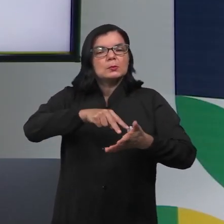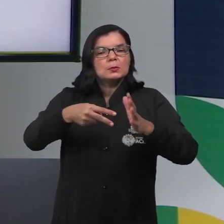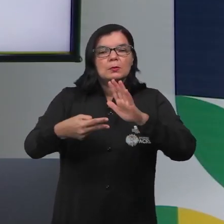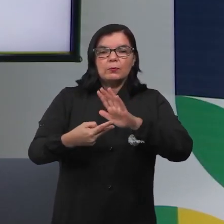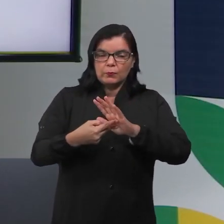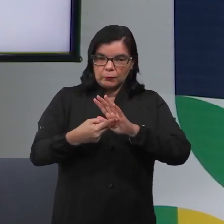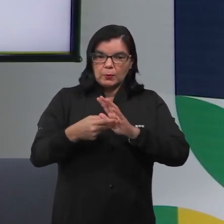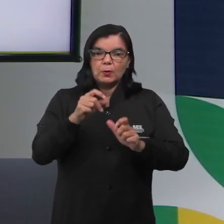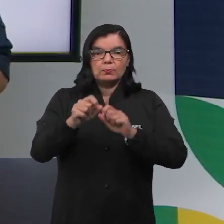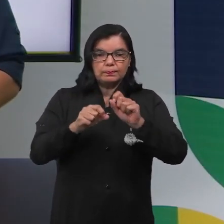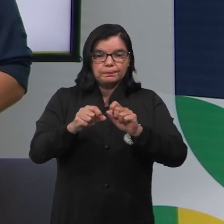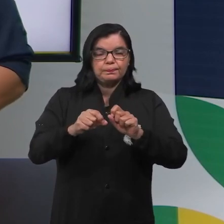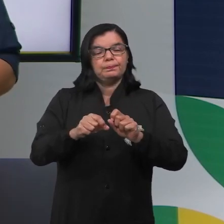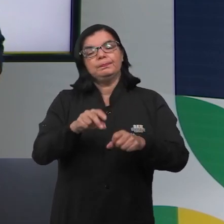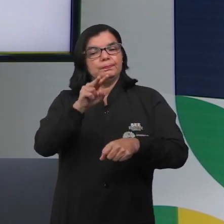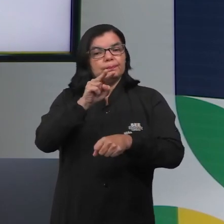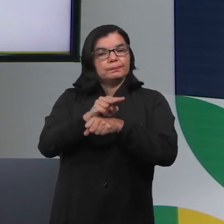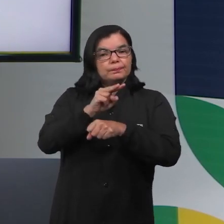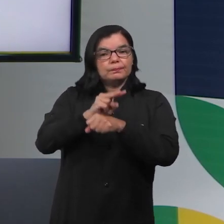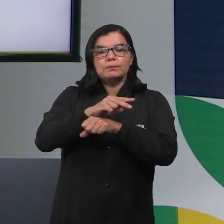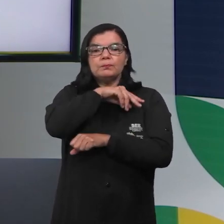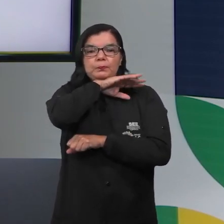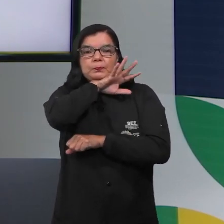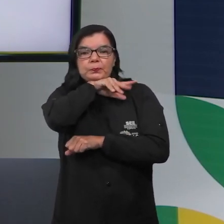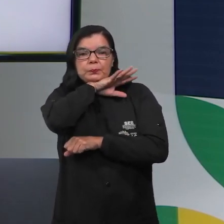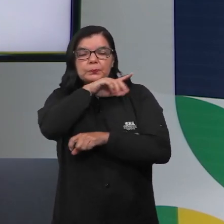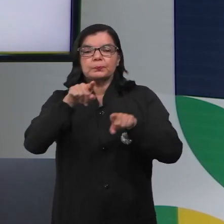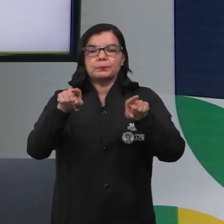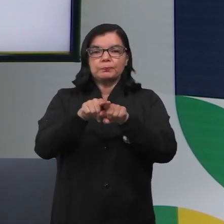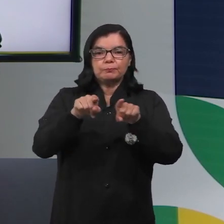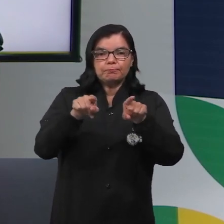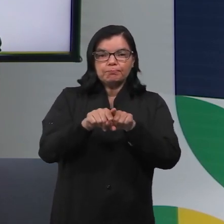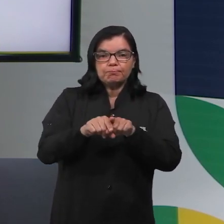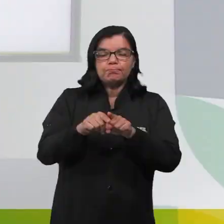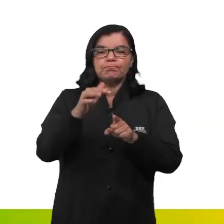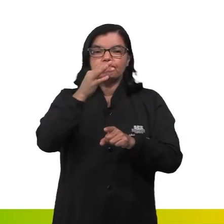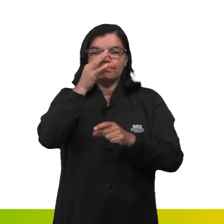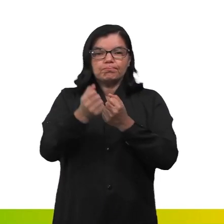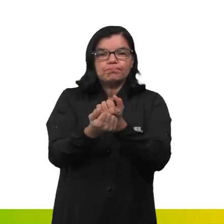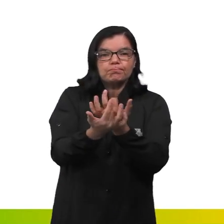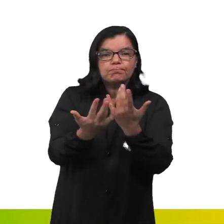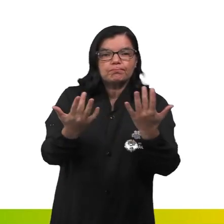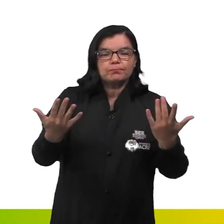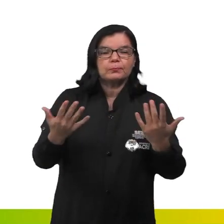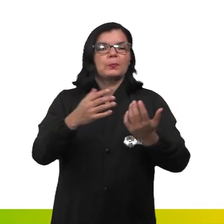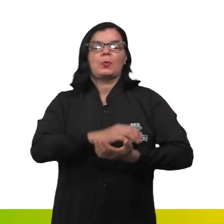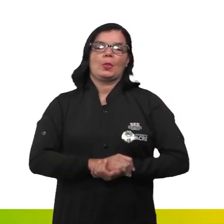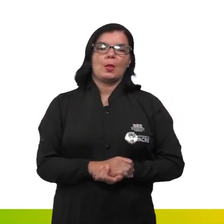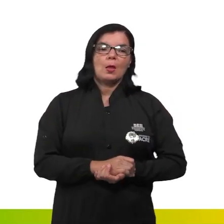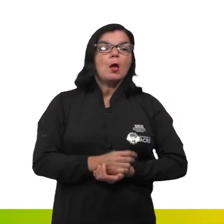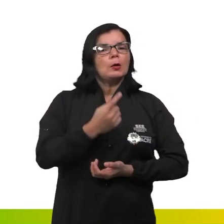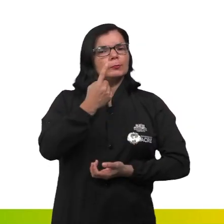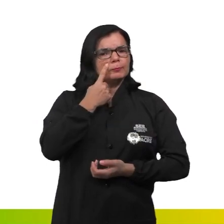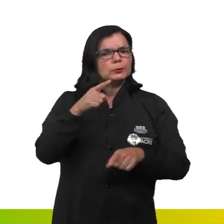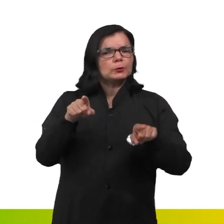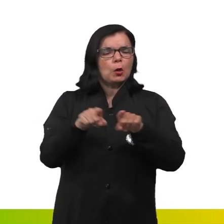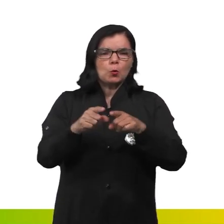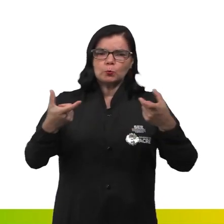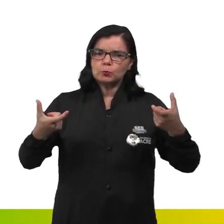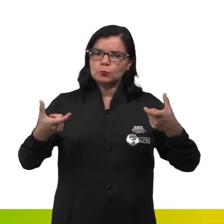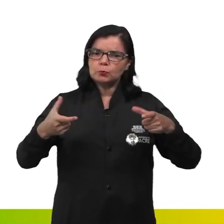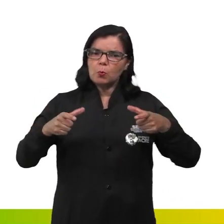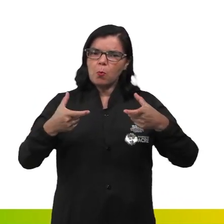biodiversidade, a fauna e a flora. Dados do desmatamento mostram, pessoal, que nós temos aí